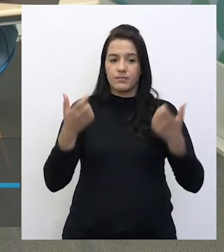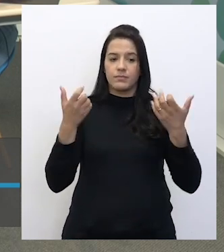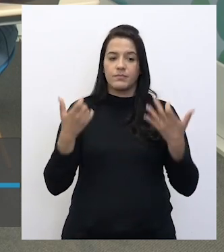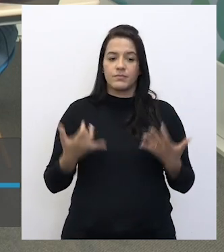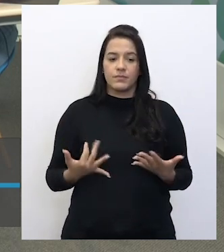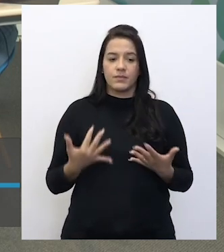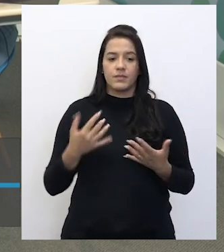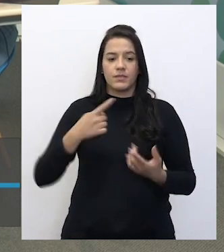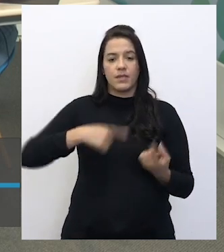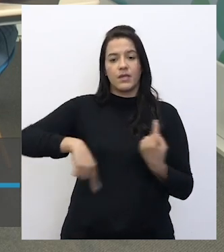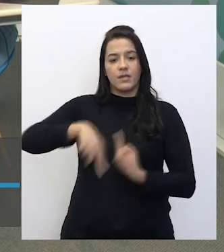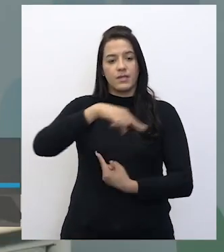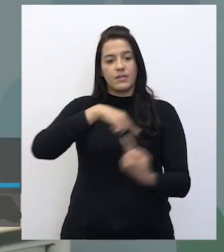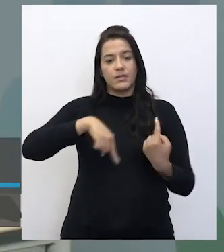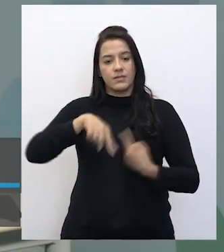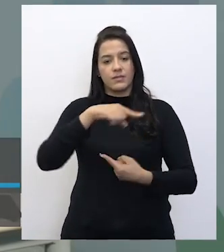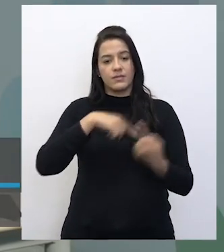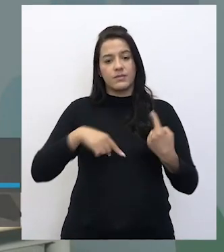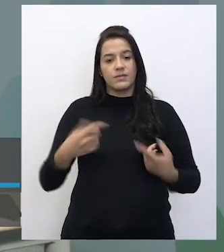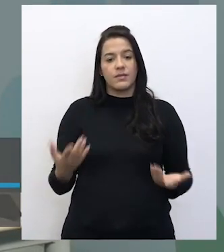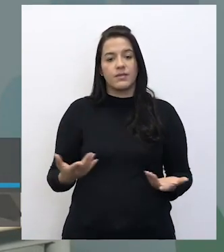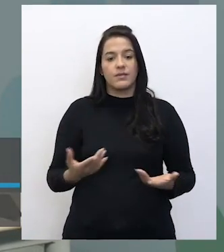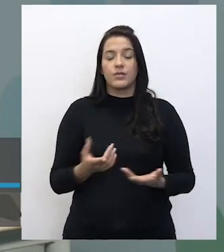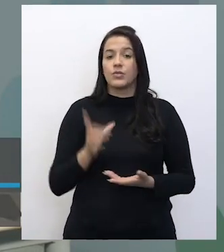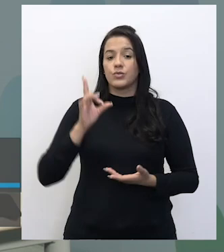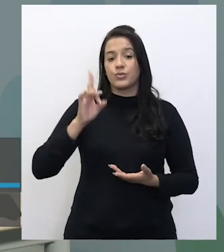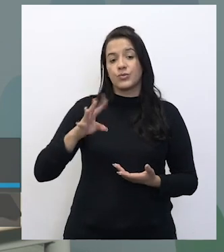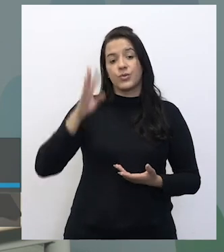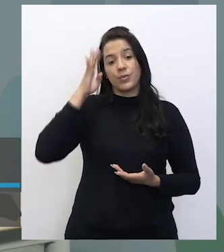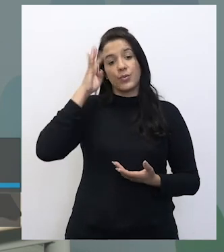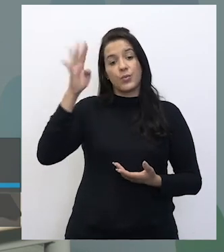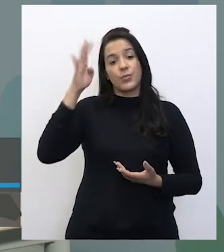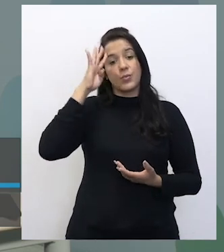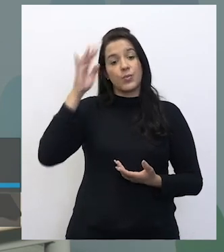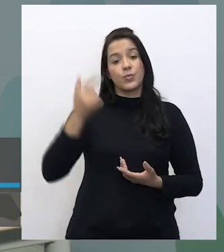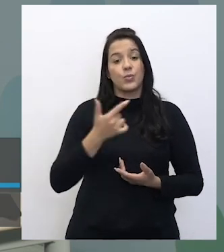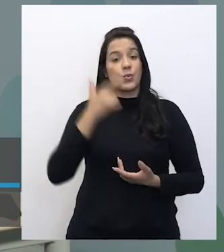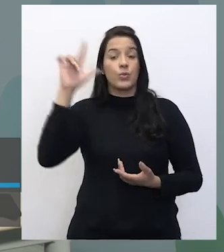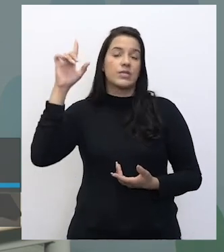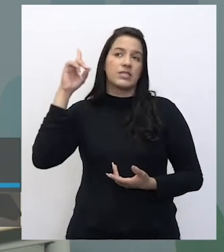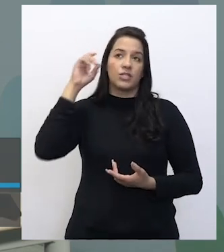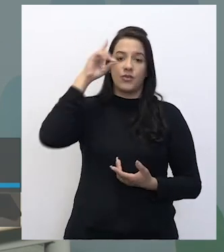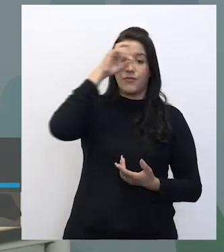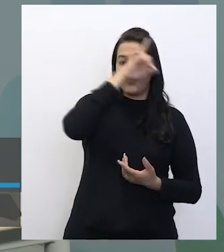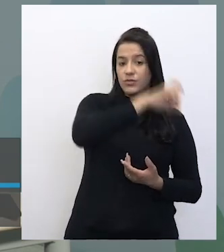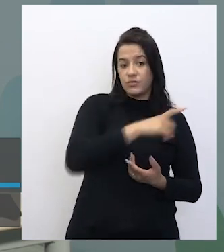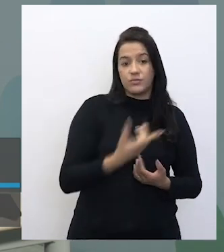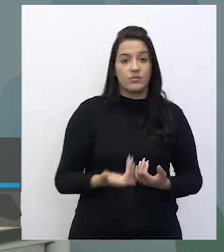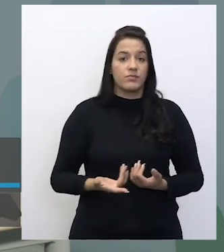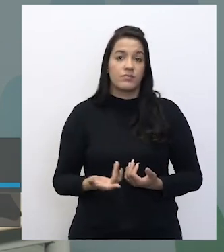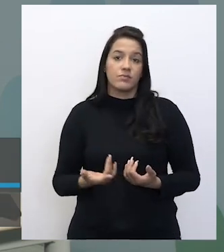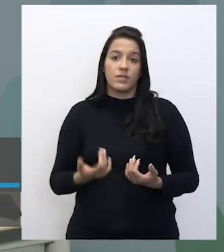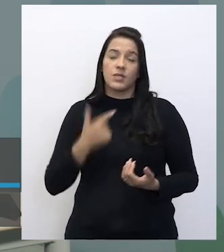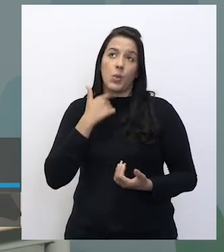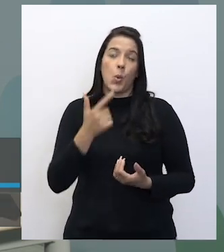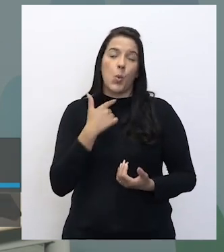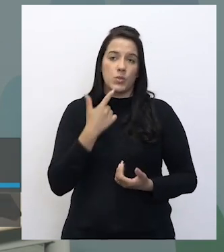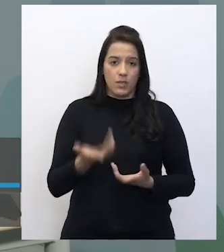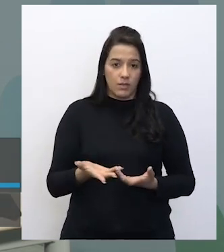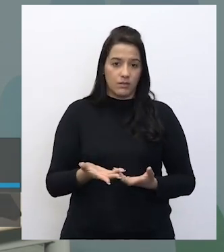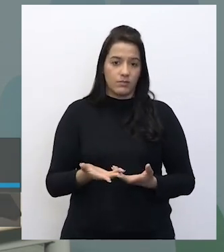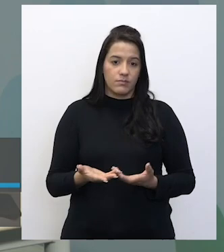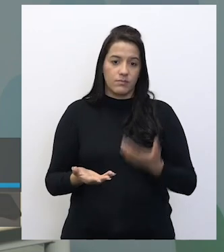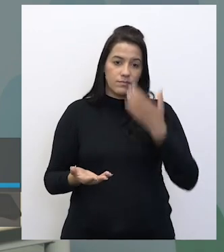essa relação, né? Quer dizer, filosofia não é, assim, uma coisa de outro mundo, uma coisa absolutamente inalcançável,